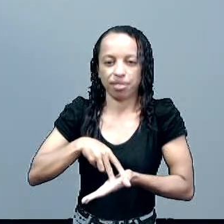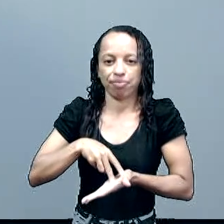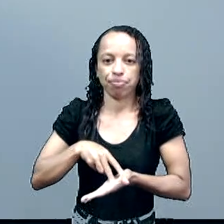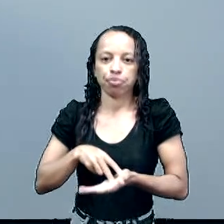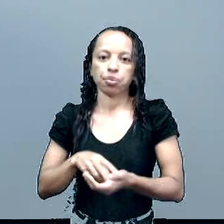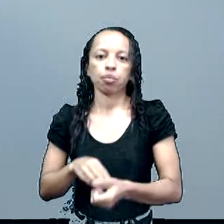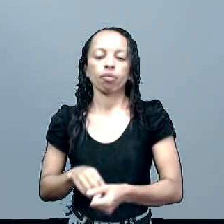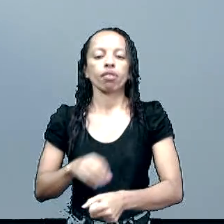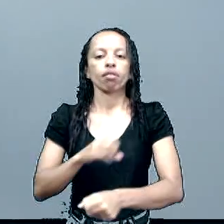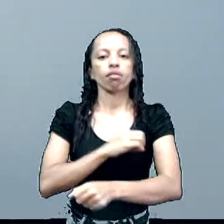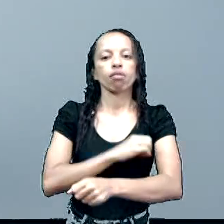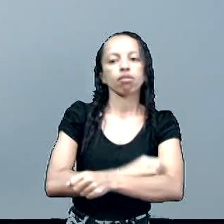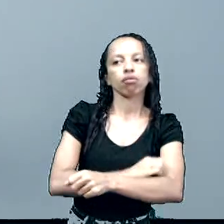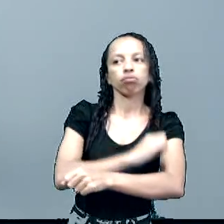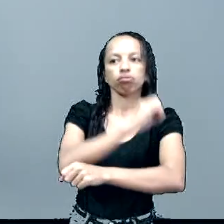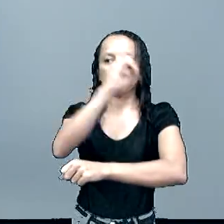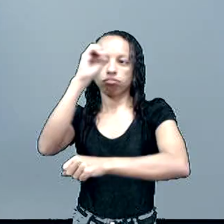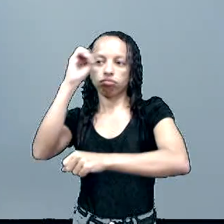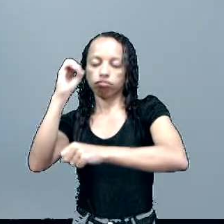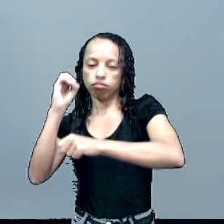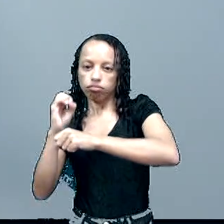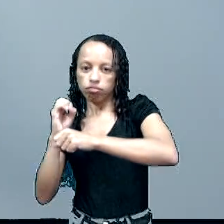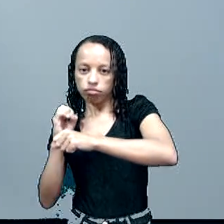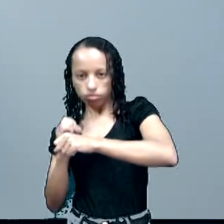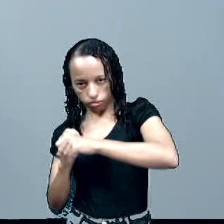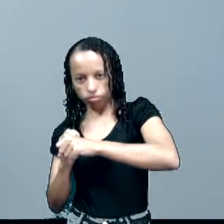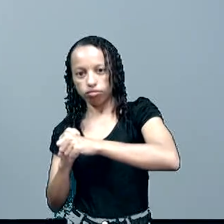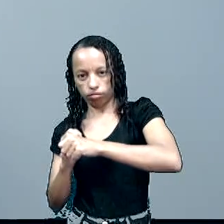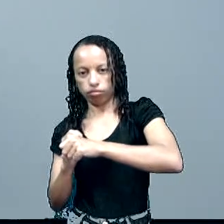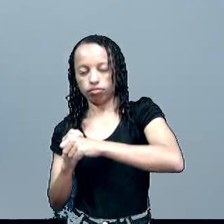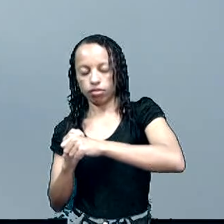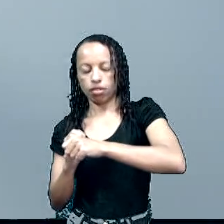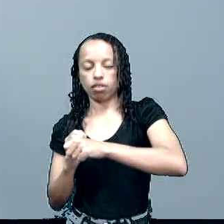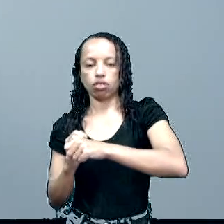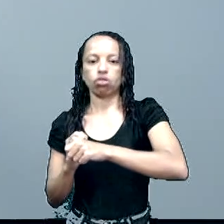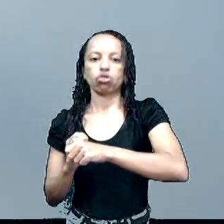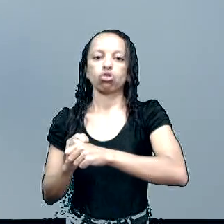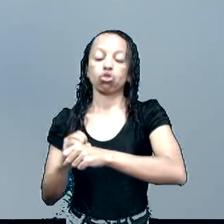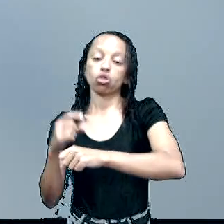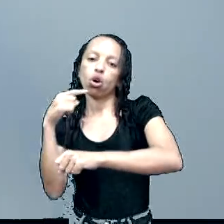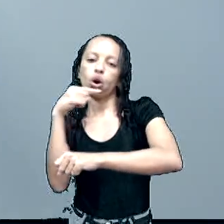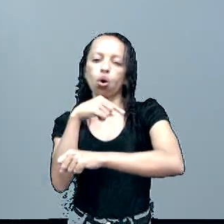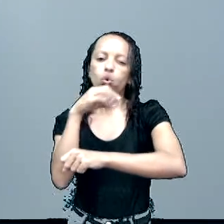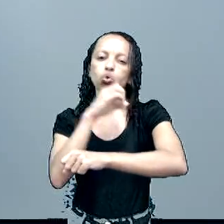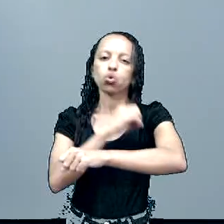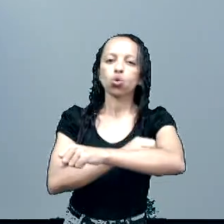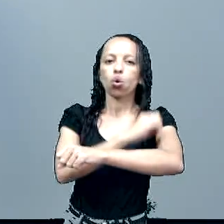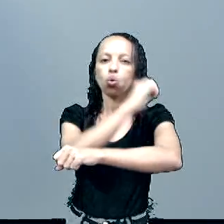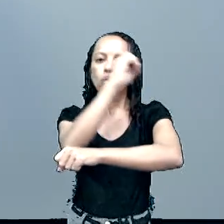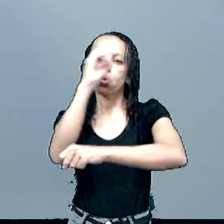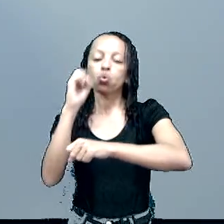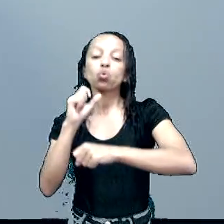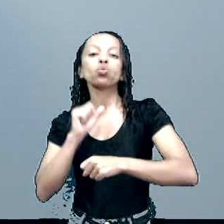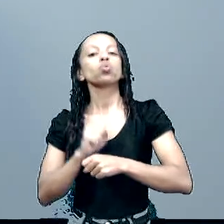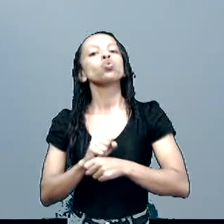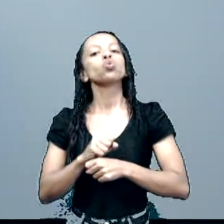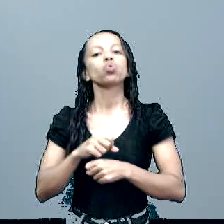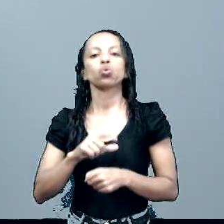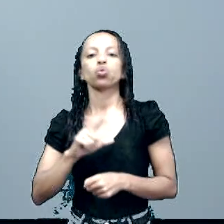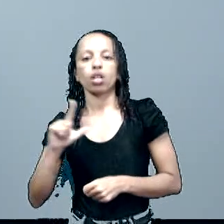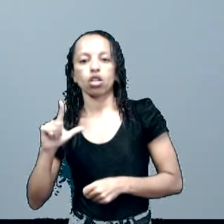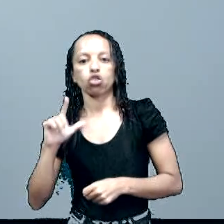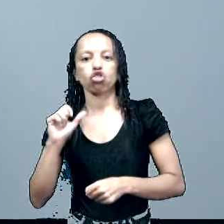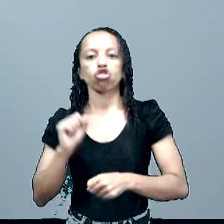aonde na frente você apontar o braço direito para leste né na frente vai ser Norte e atrás de você ser isso a